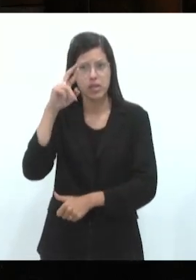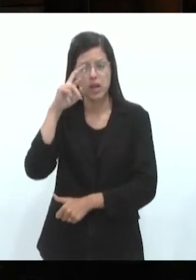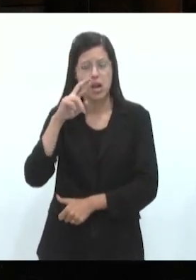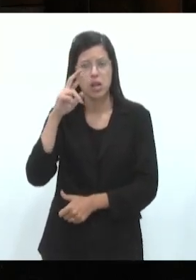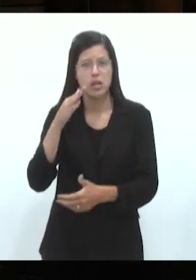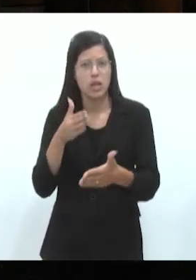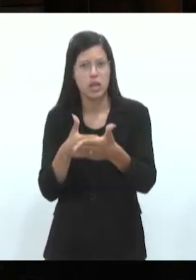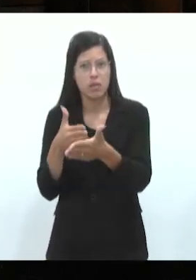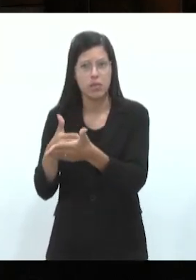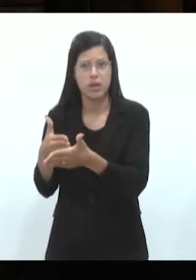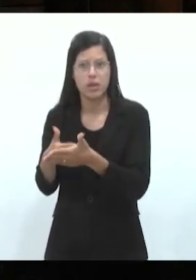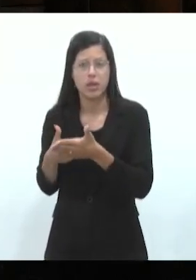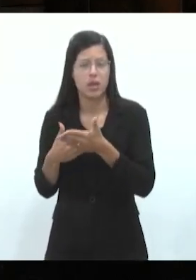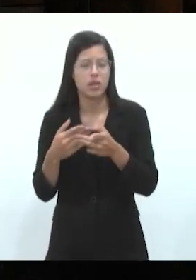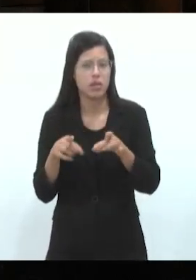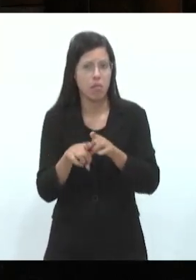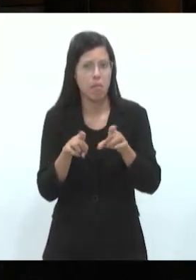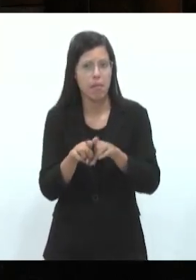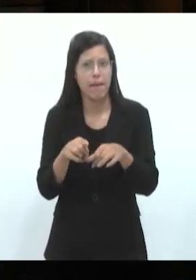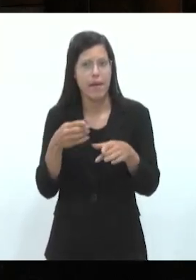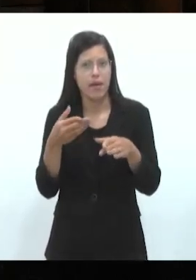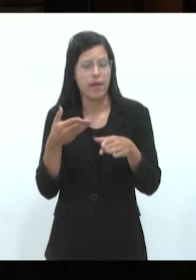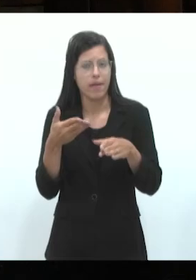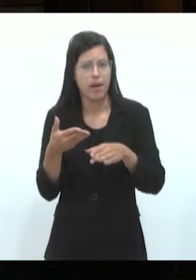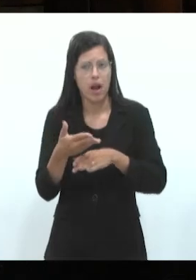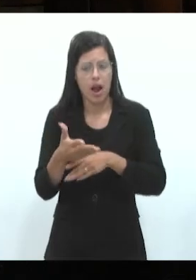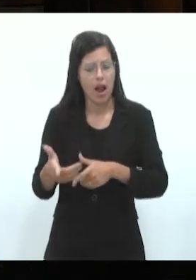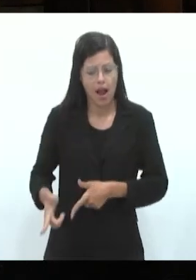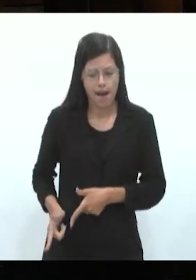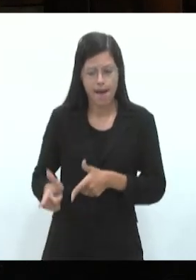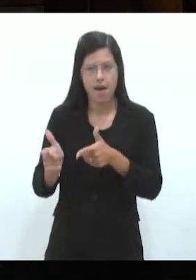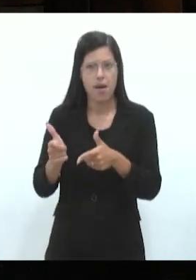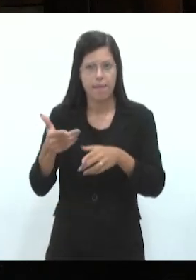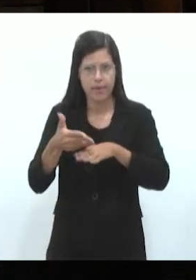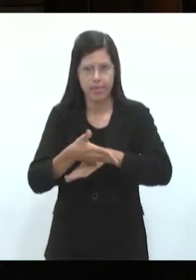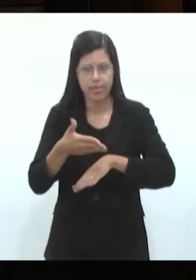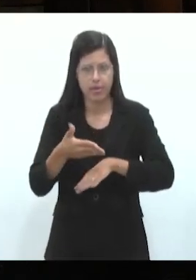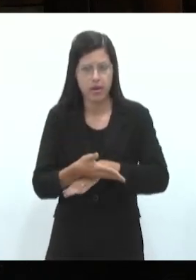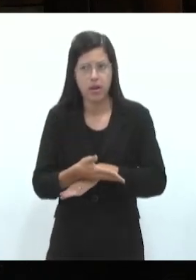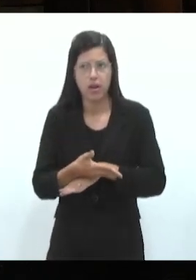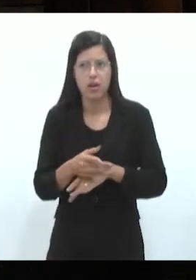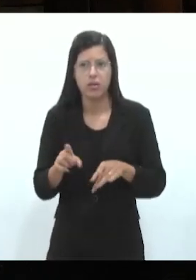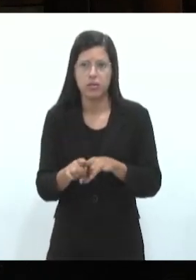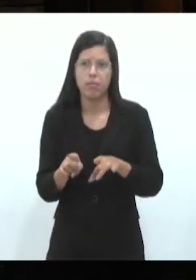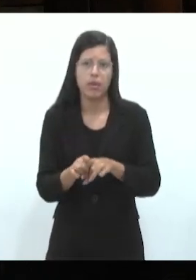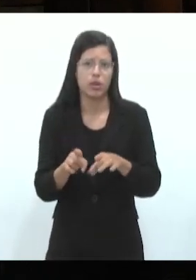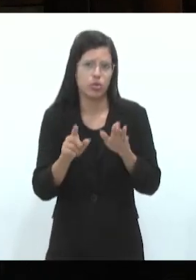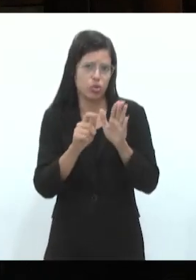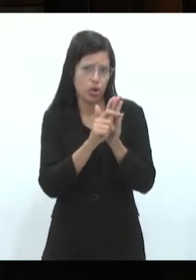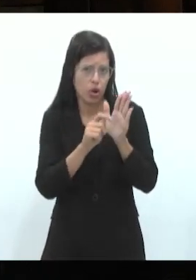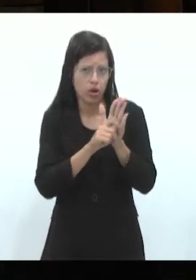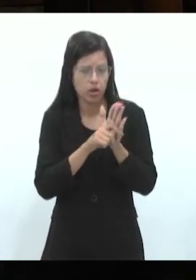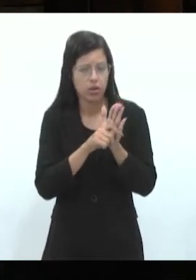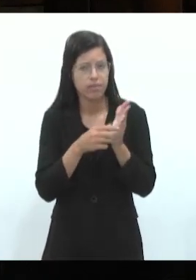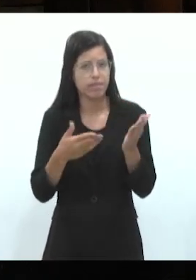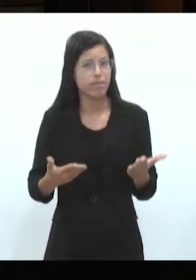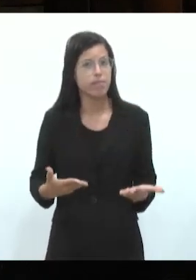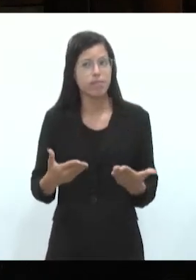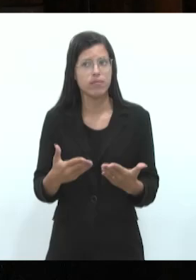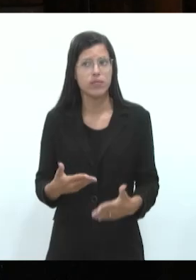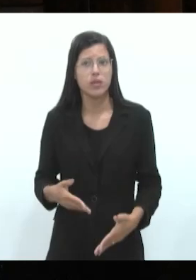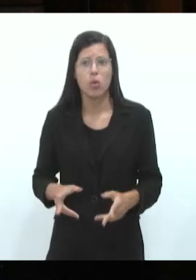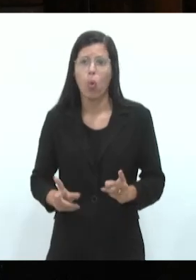armas, combatendo esse tipo de tráfico, e a entrada das drogas, o